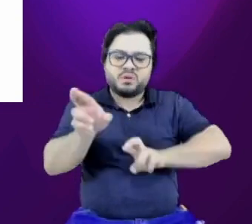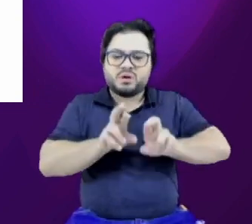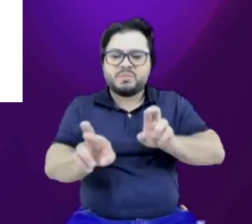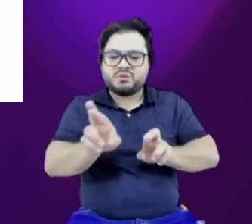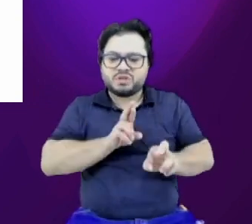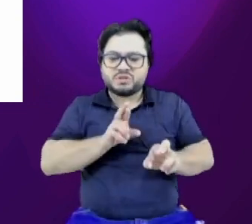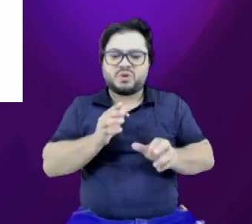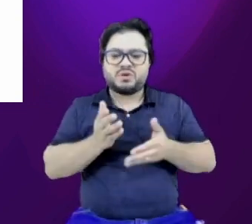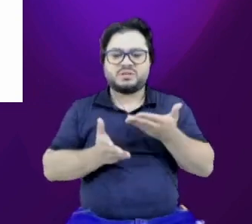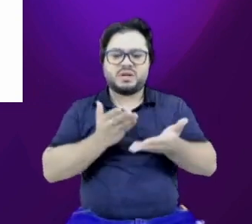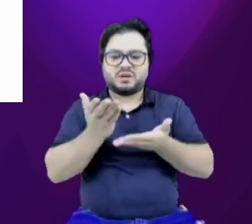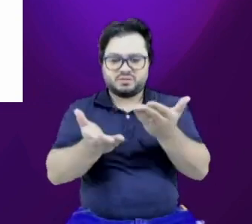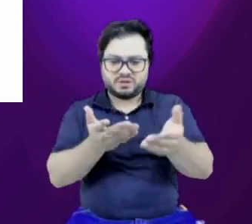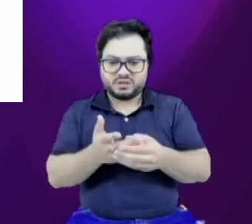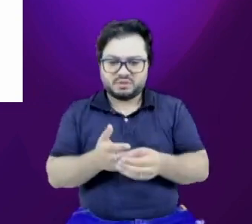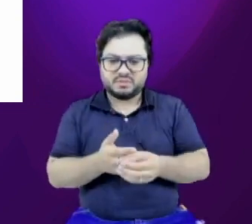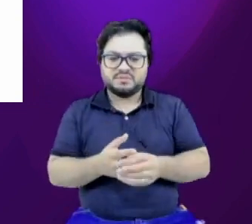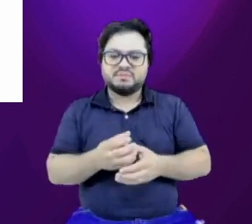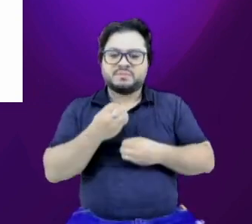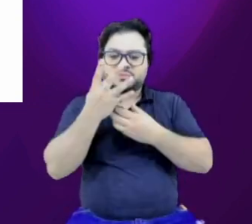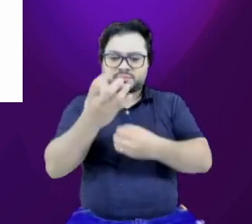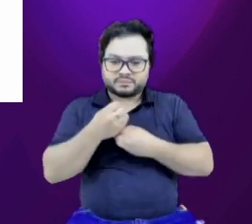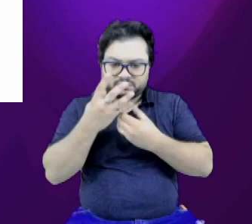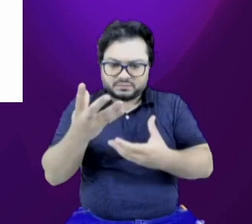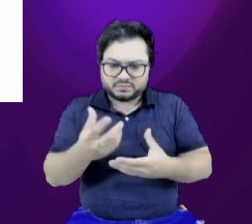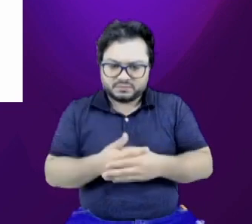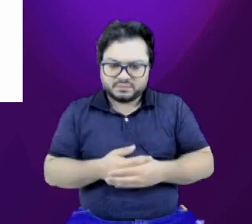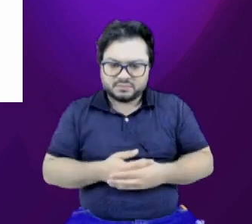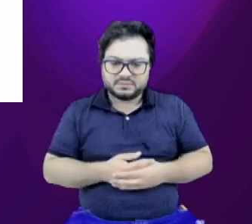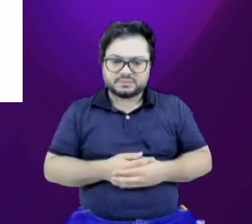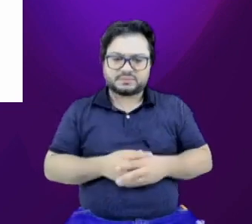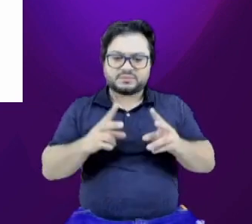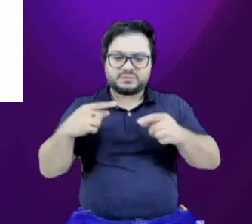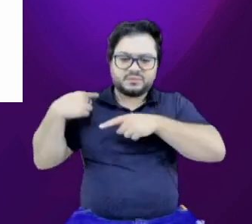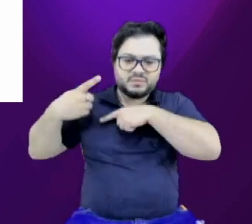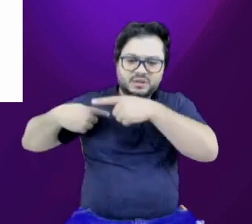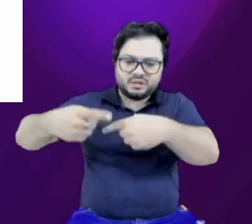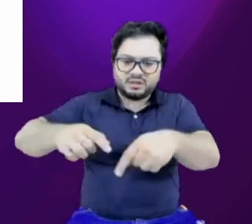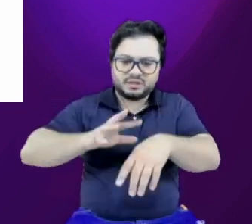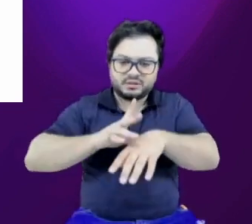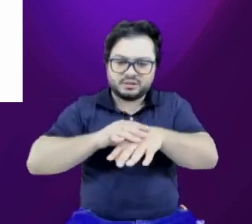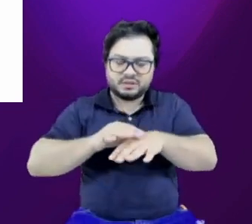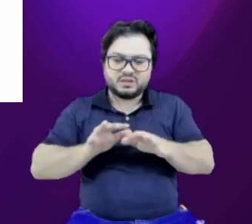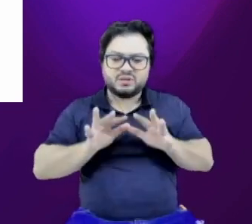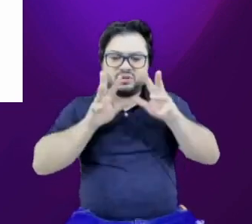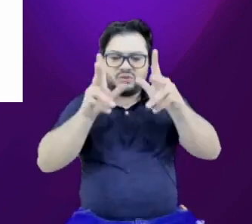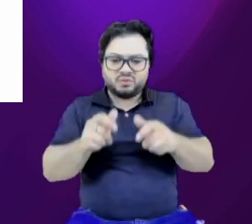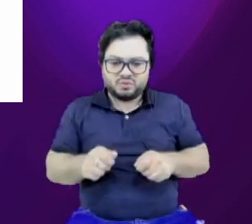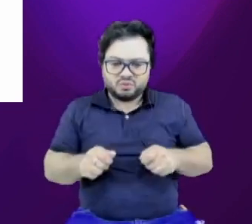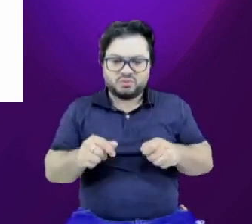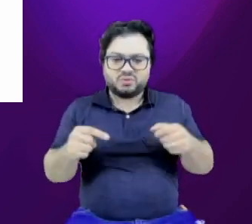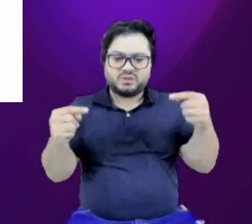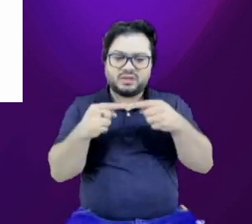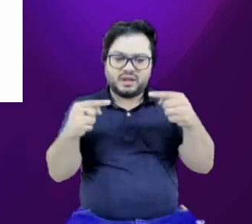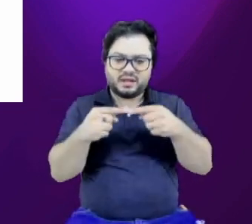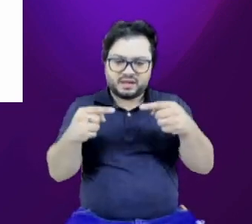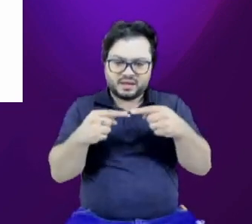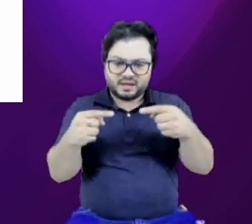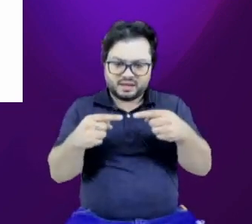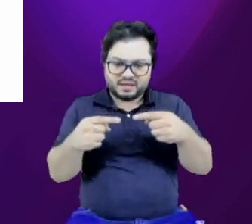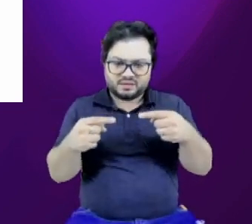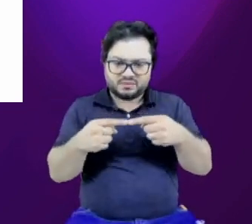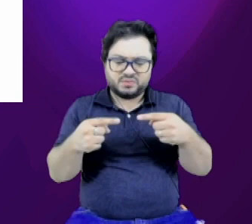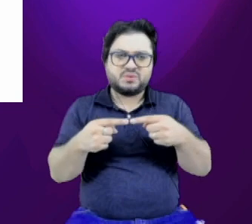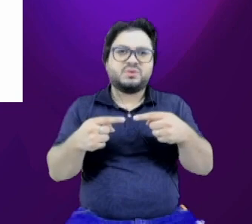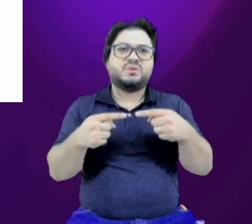determinado tratamento, informações sobre hereditariedade da doença, tudo isso está ligado a